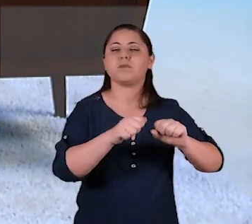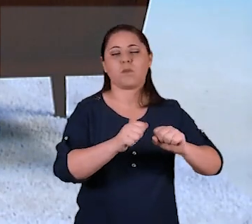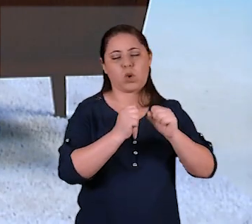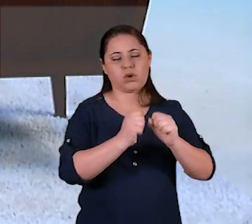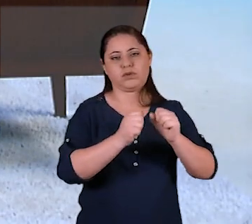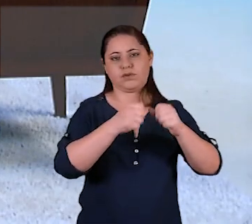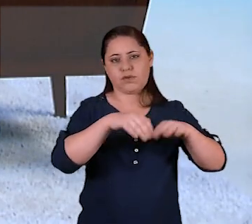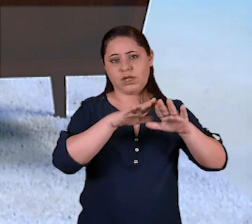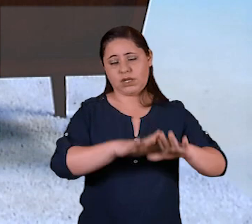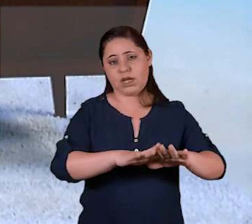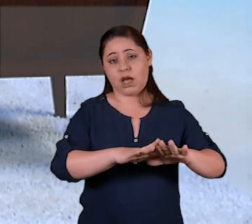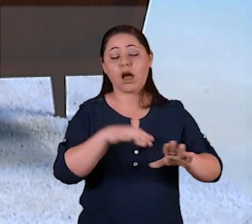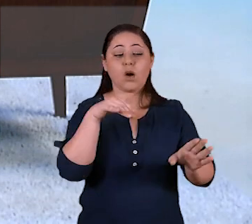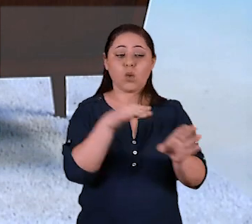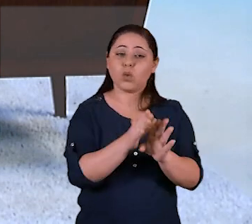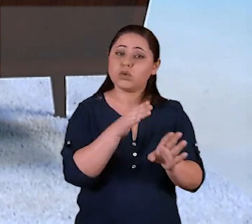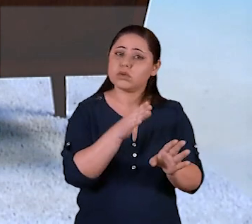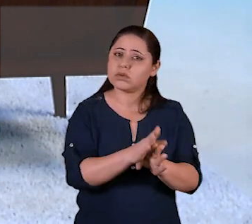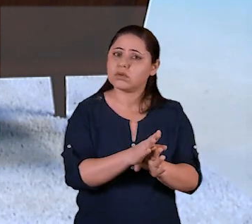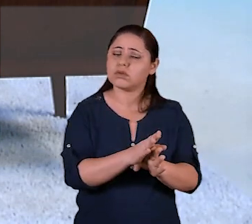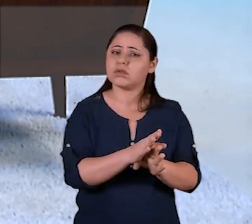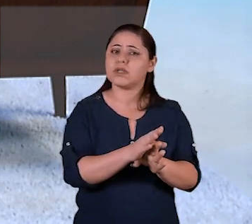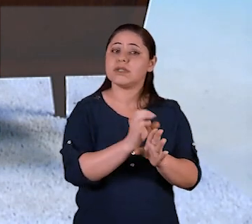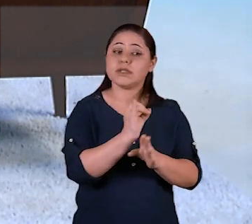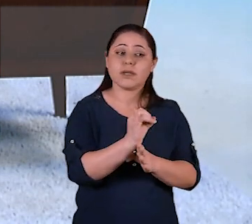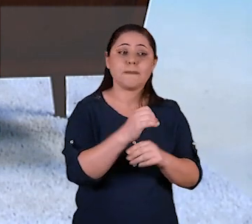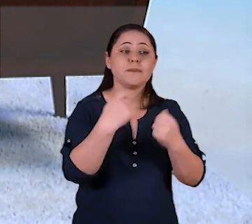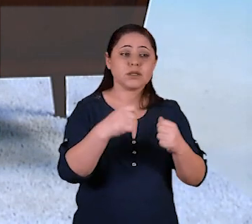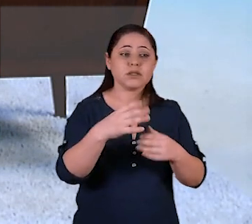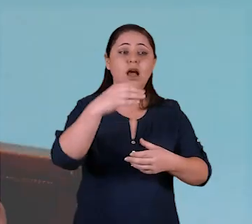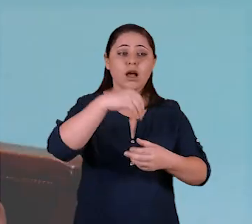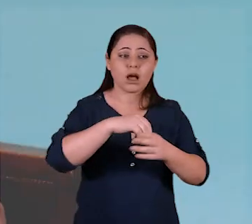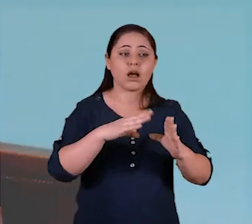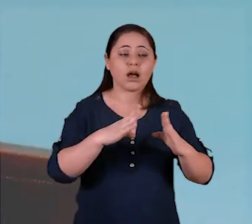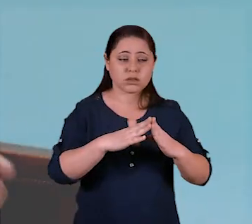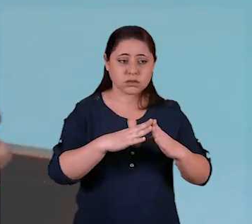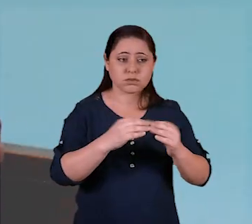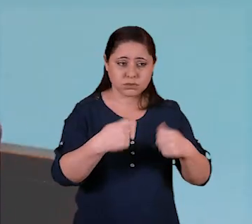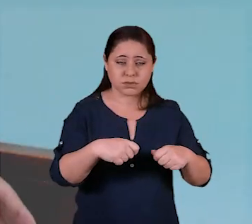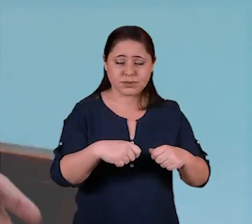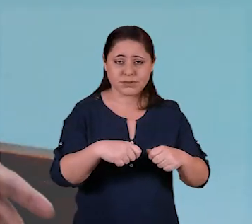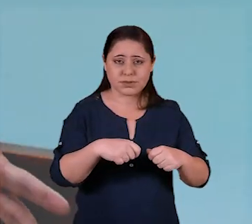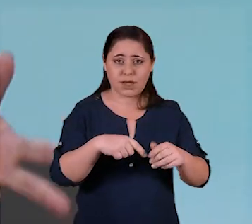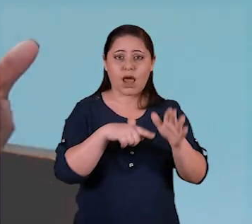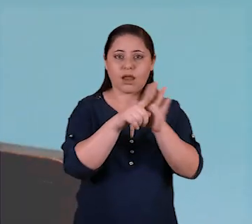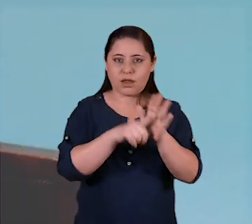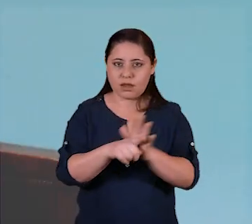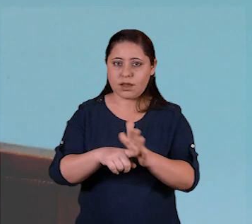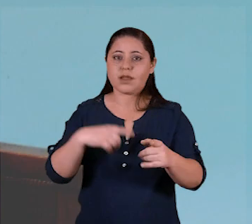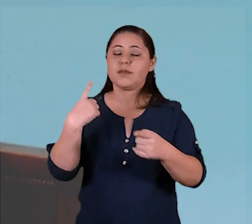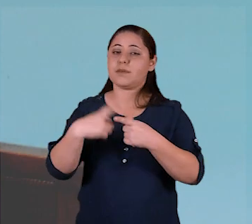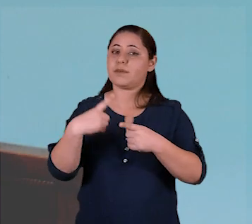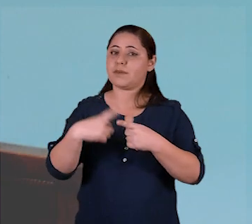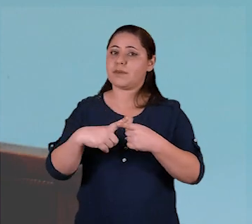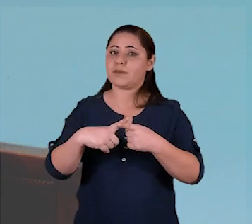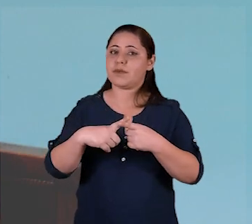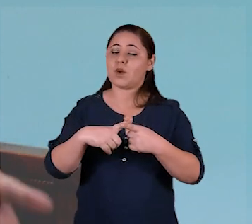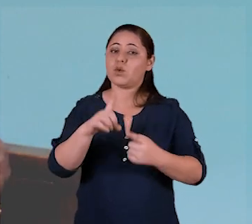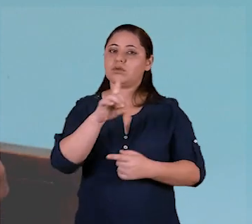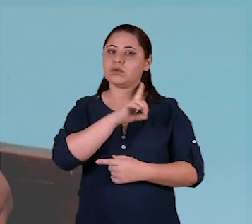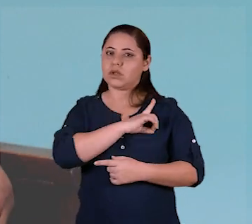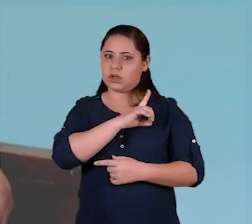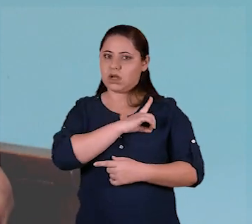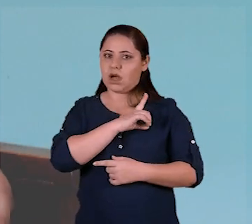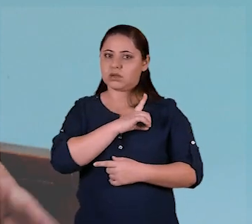Ela sempre é orientada e é inquirida se ela precisa de abrigamento. Essa análise de risco é feita também pelo